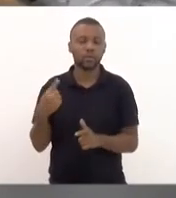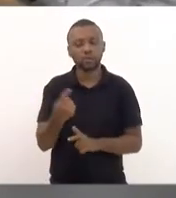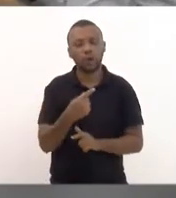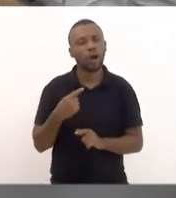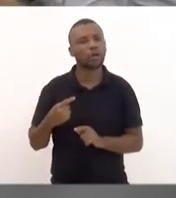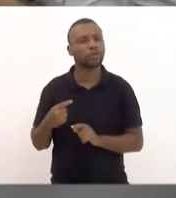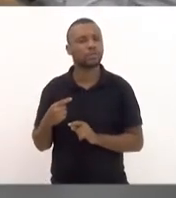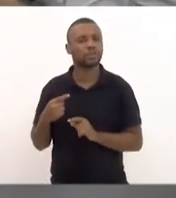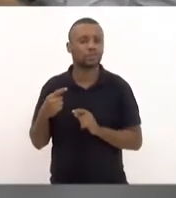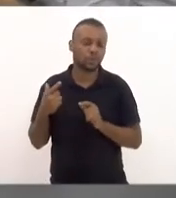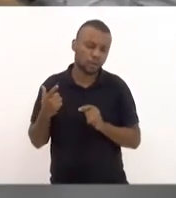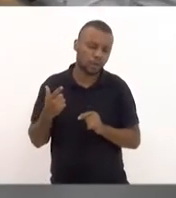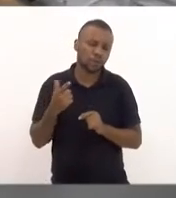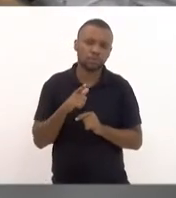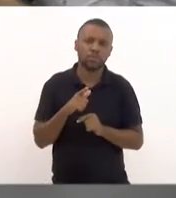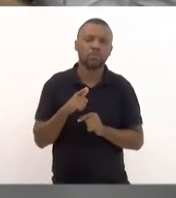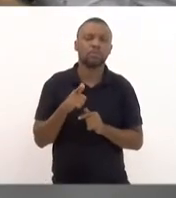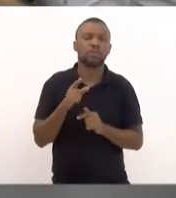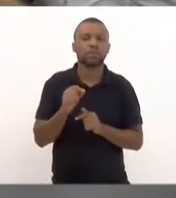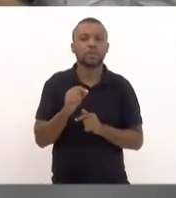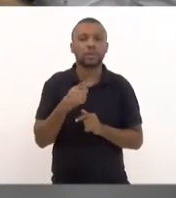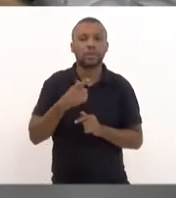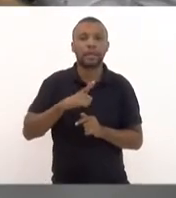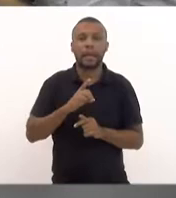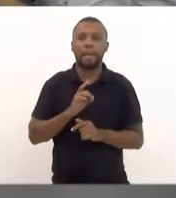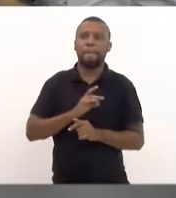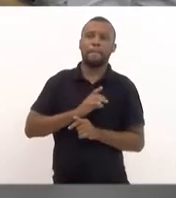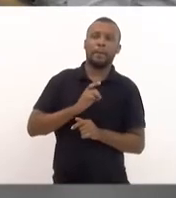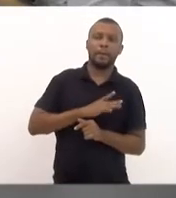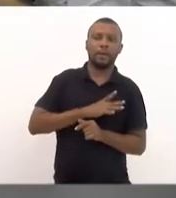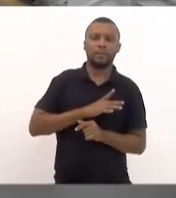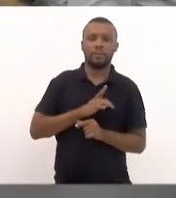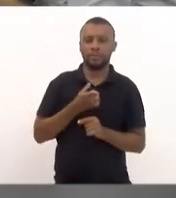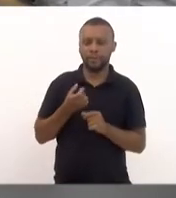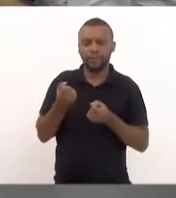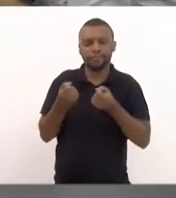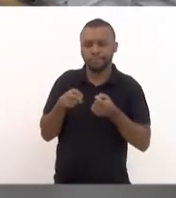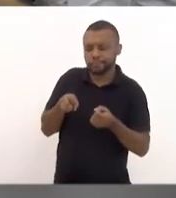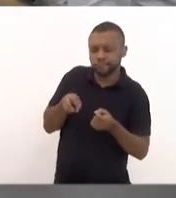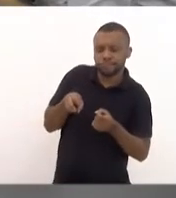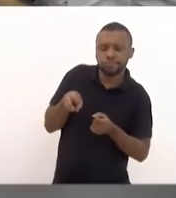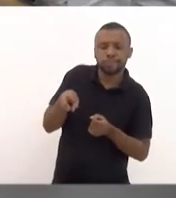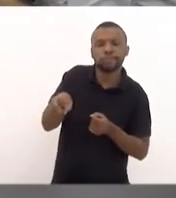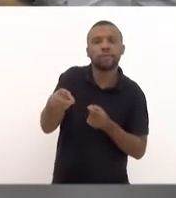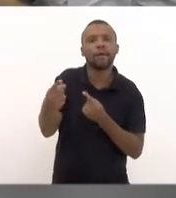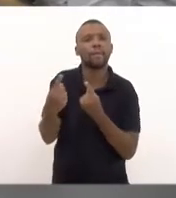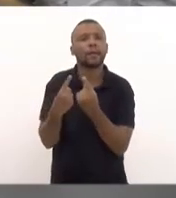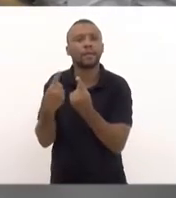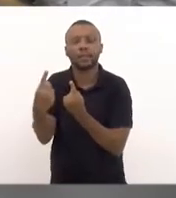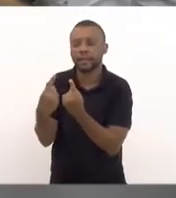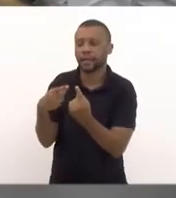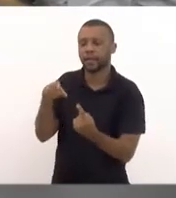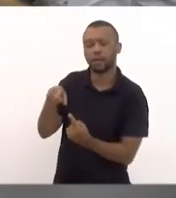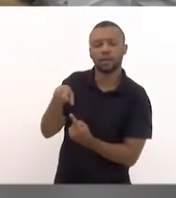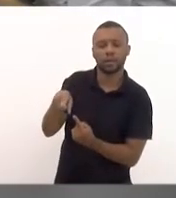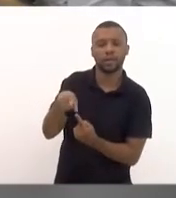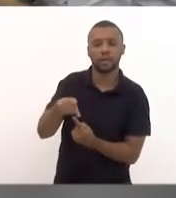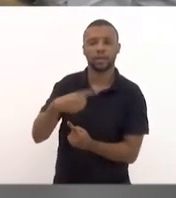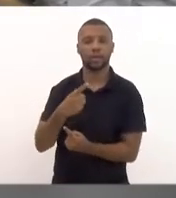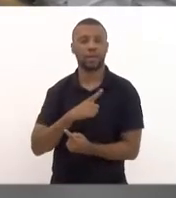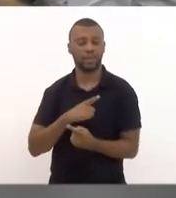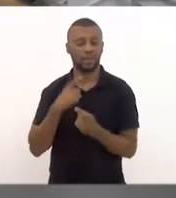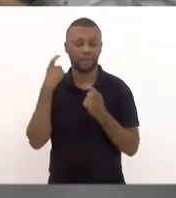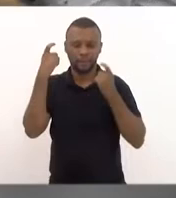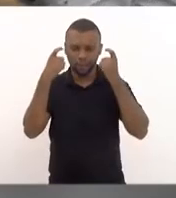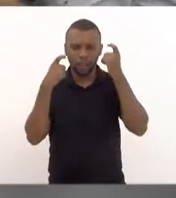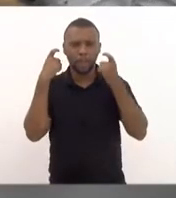deputado Ilhamar Coelho, que disse que tem medo de passar naquela rodovia. Todos nós hoje temos realmente uma preocupação muito grande em passar naquela região. Então,